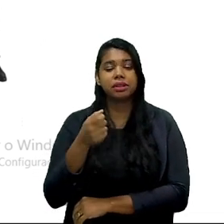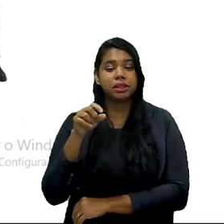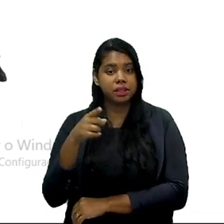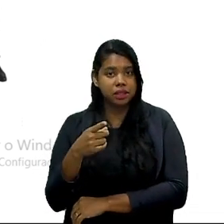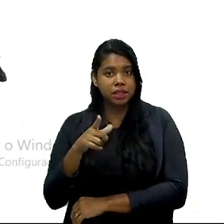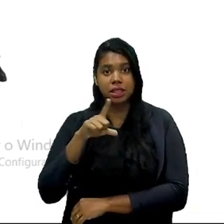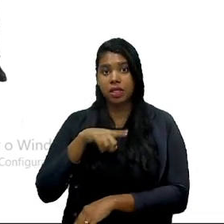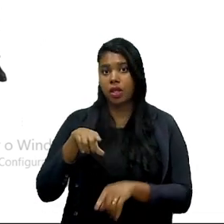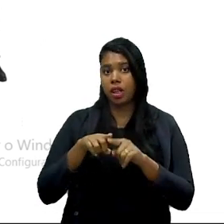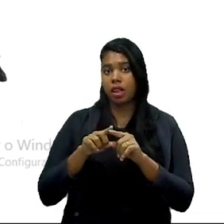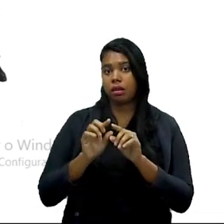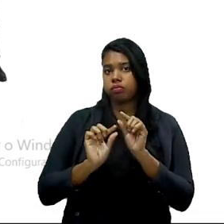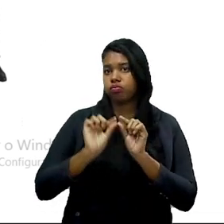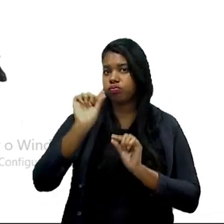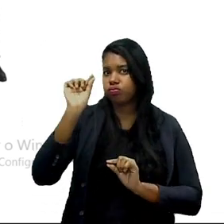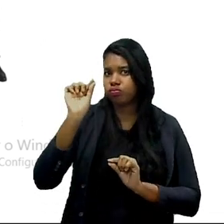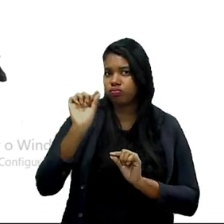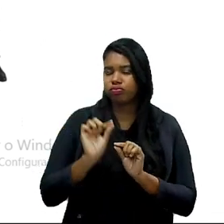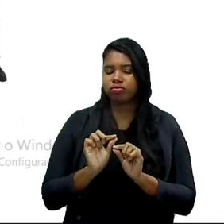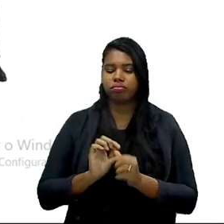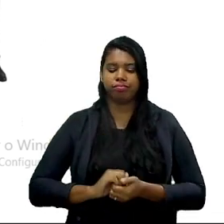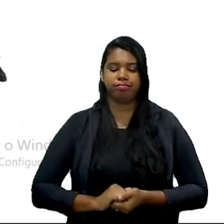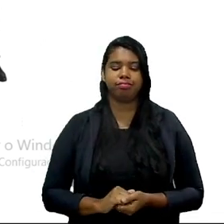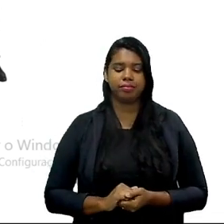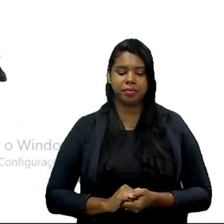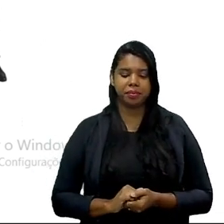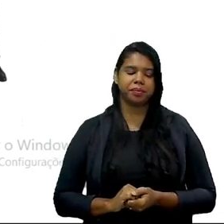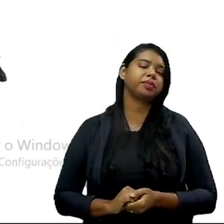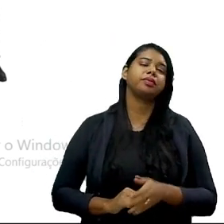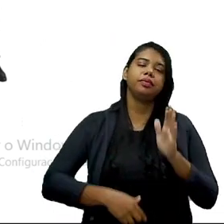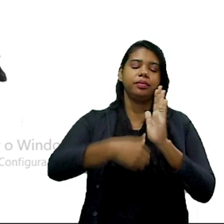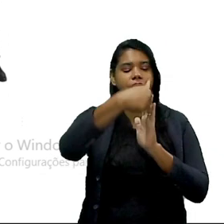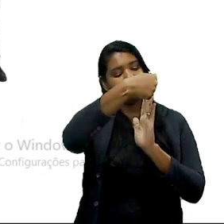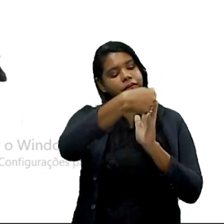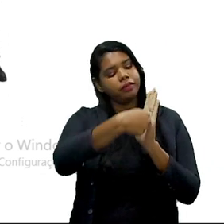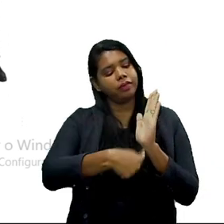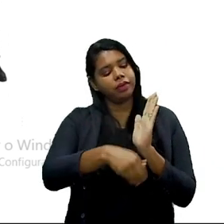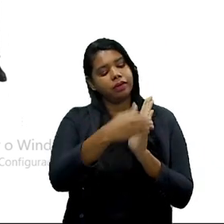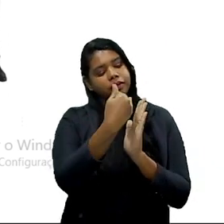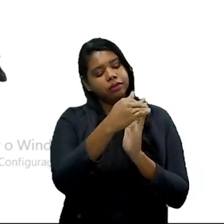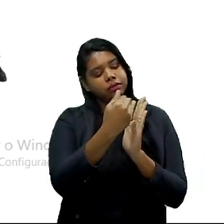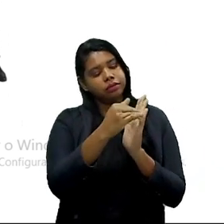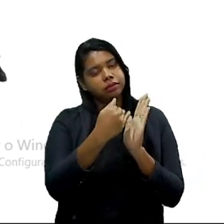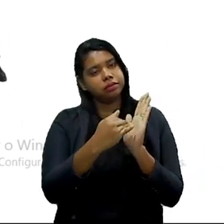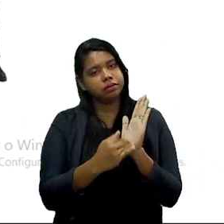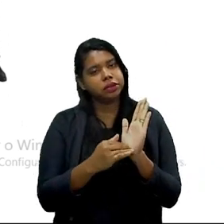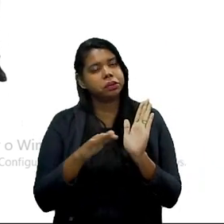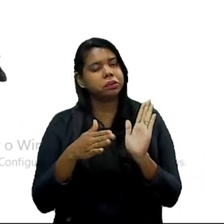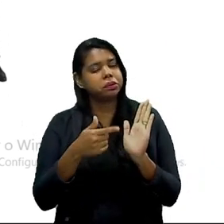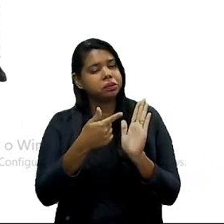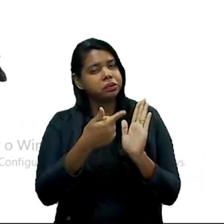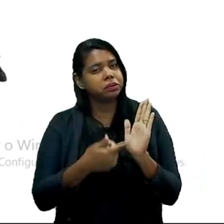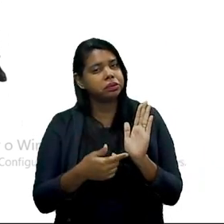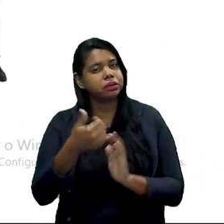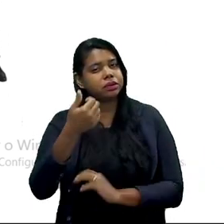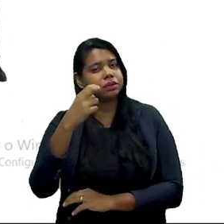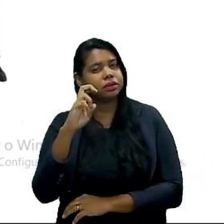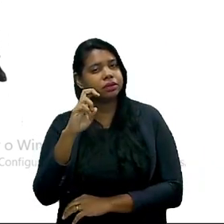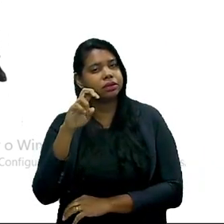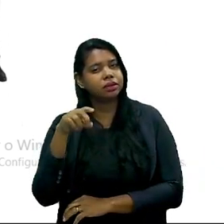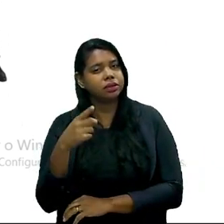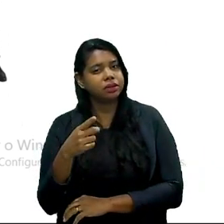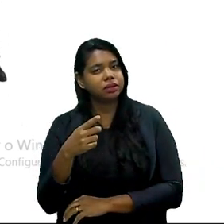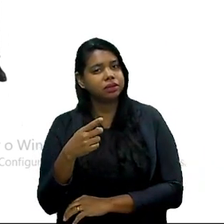então ele teve uma margem bruta, que nós chamaremos de margem de contribuição, de 15 mil. Ele teve um custo